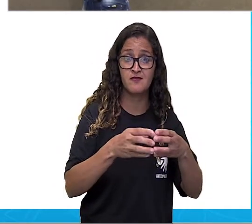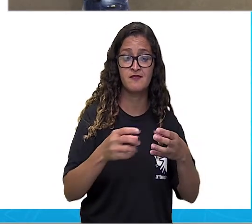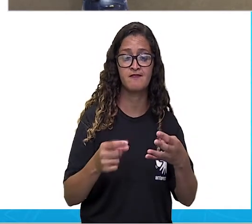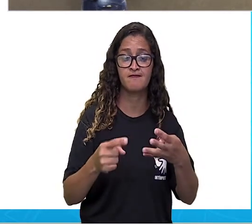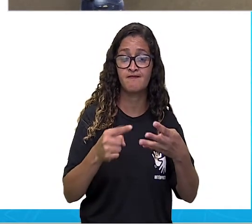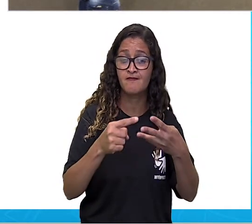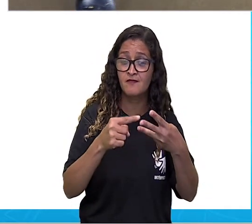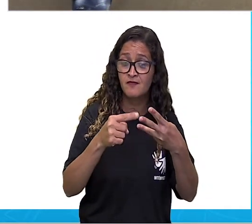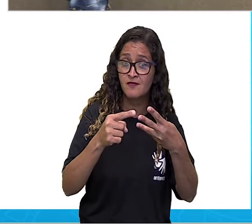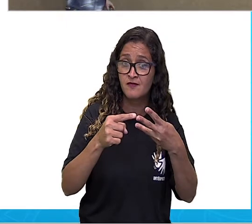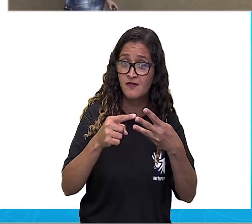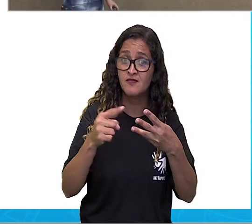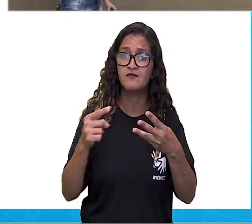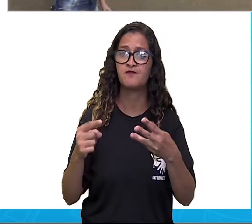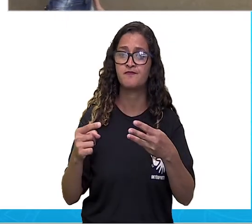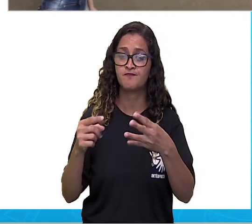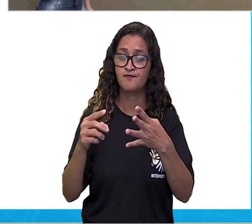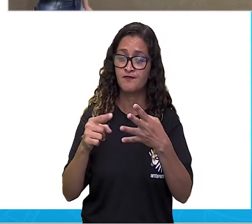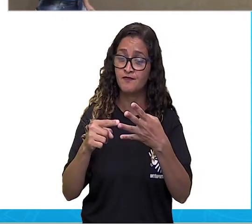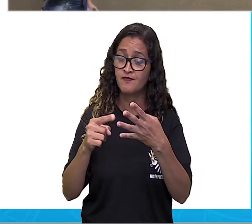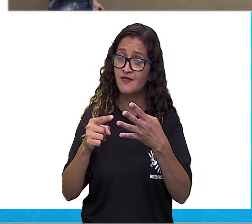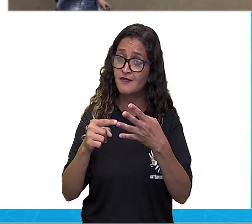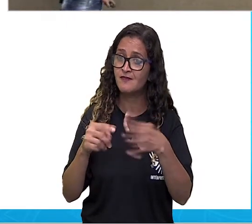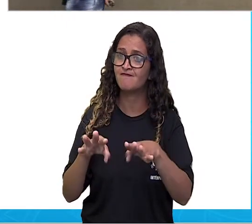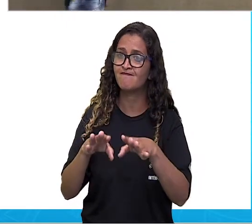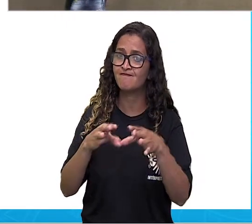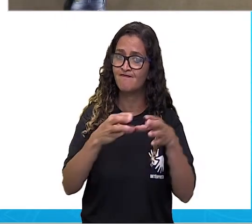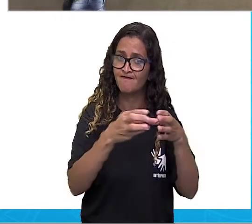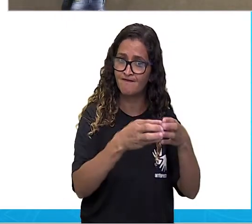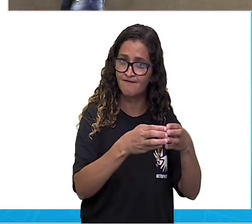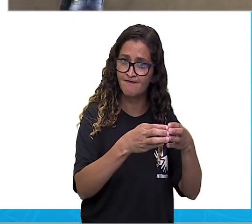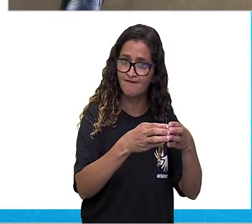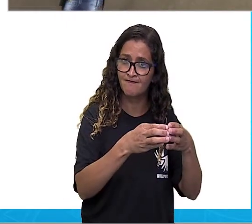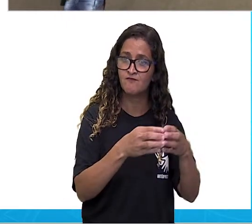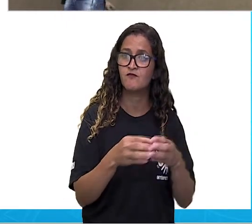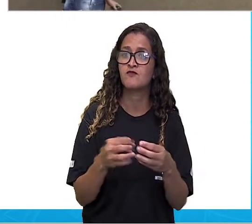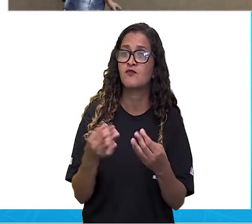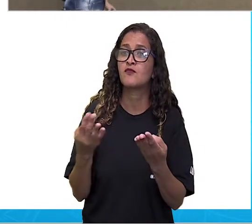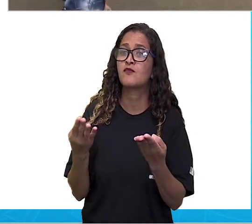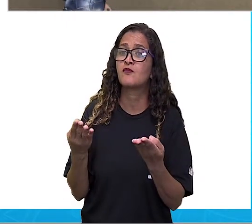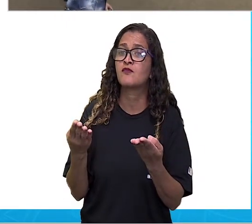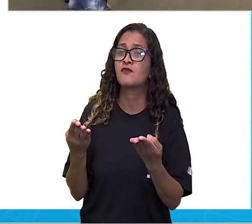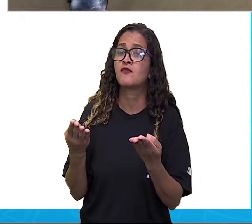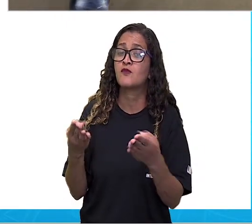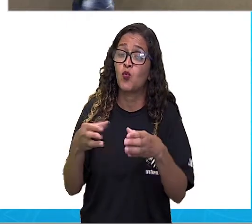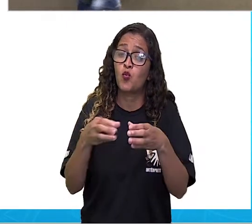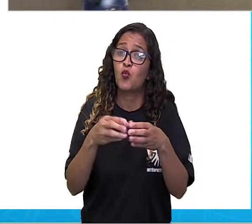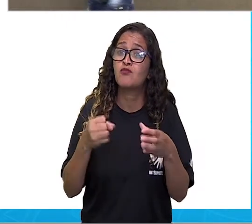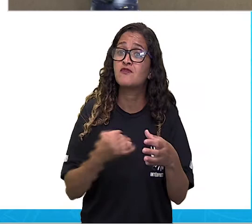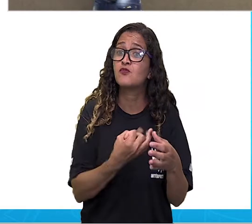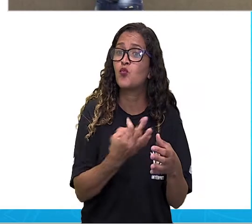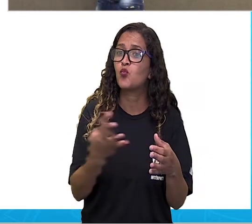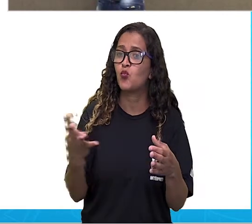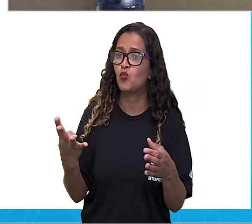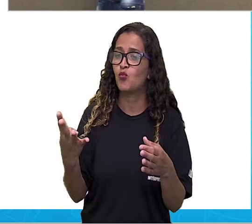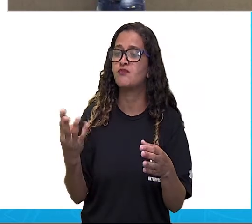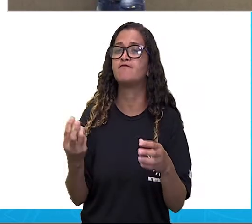dois, três grupos. Quantos grupos se formaram? Três